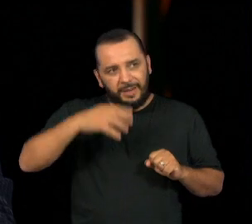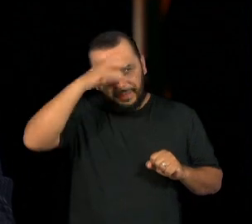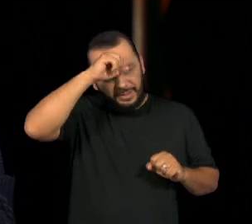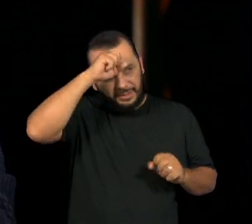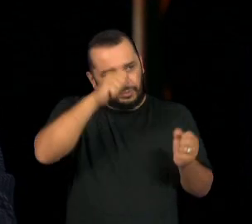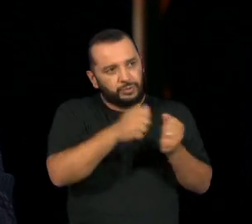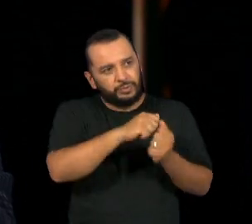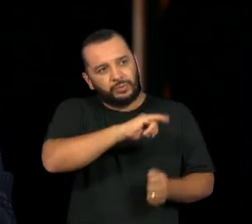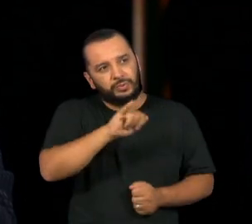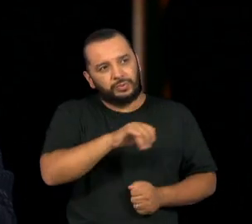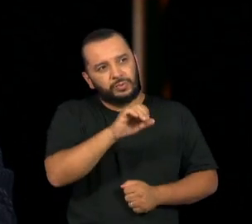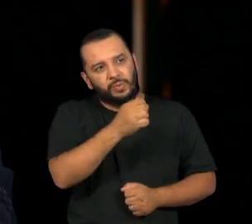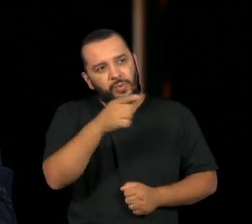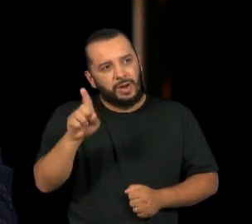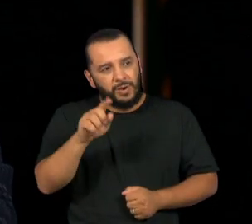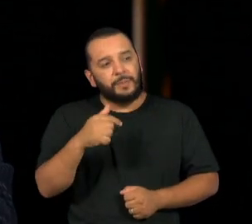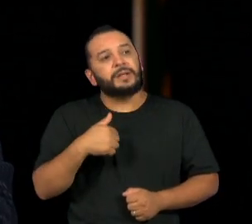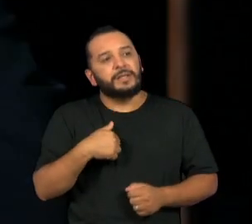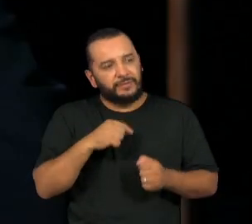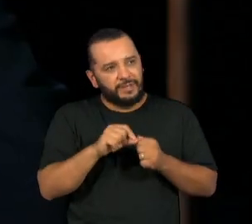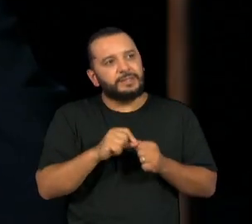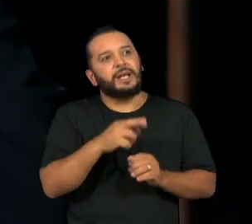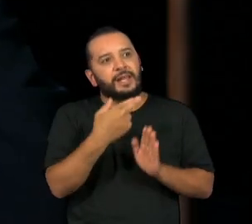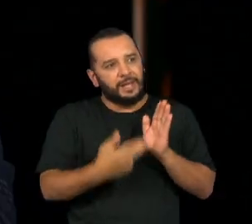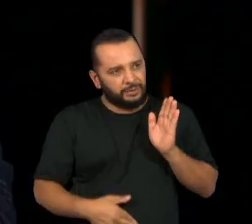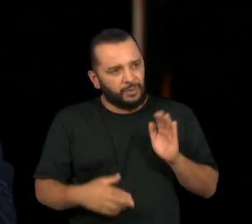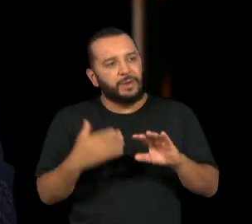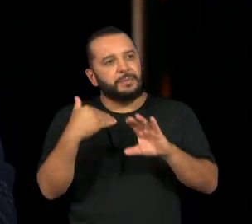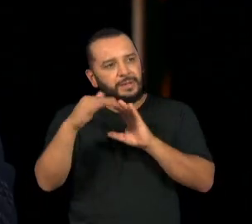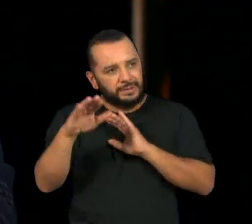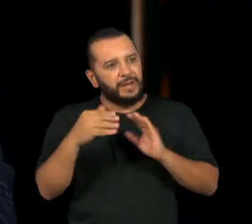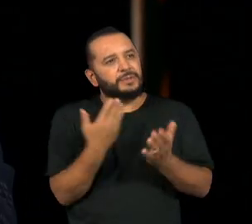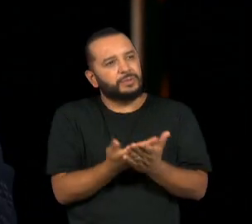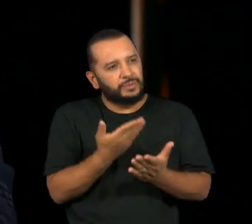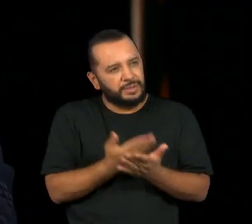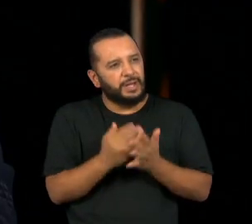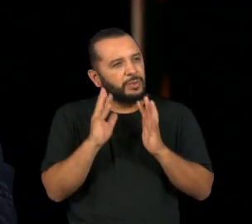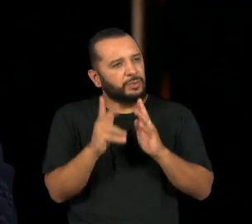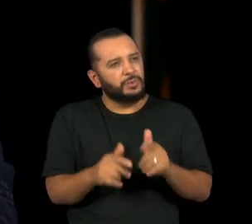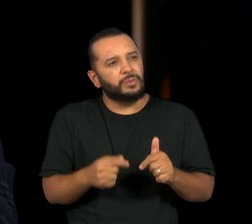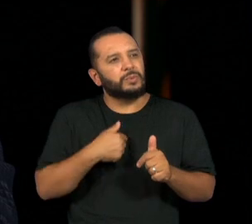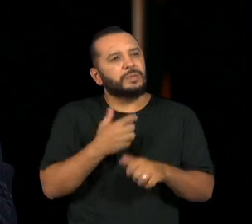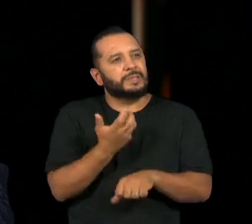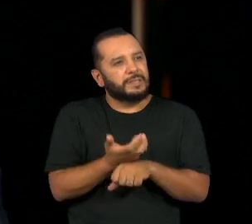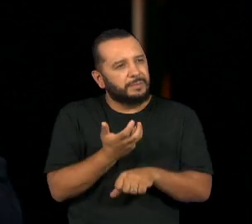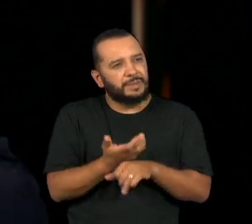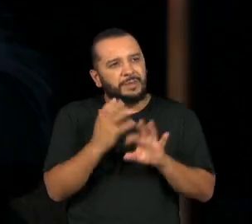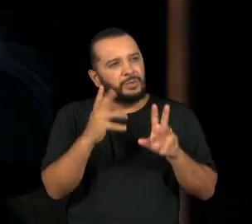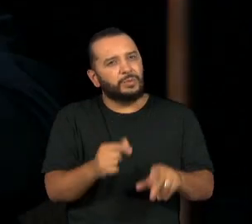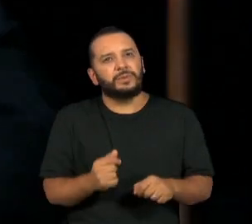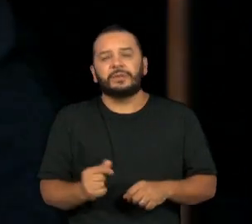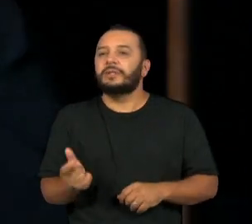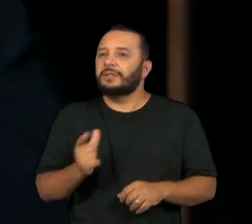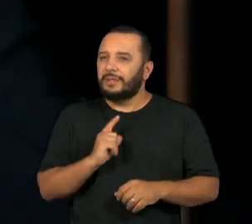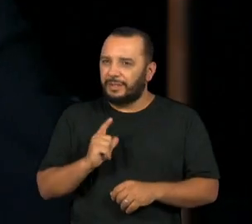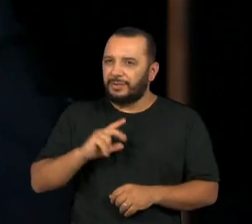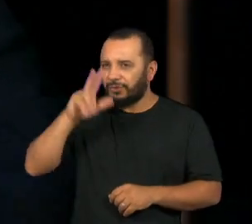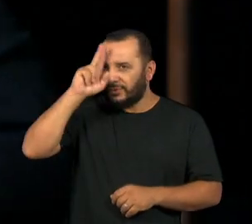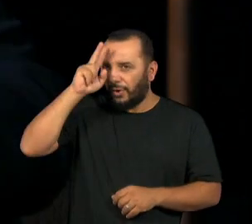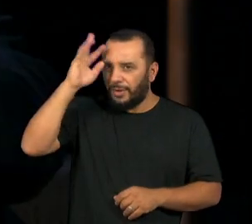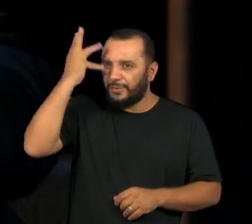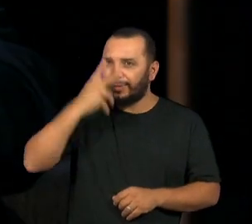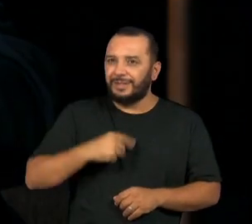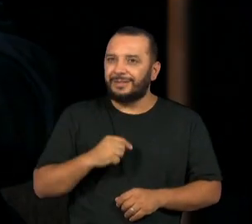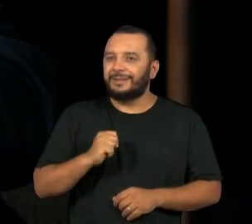João Cabral. Mas ele fazia o relatório da bolsa. E mandava tudo que ele estava estudando. Tem uma história bonita do meu pai,